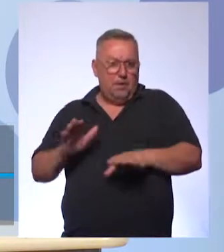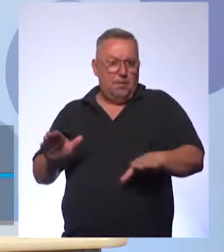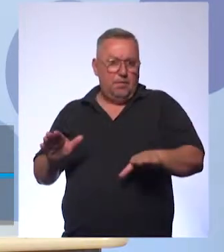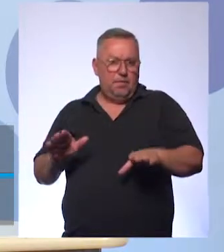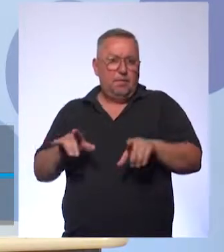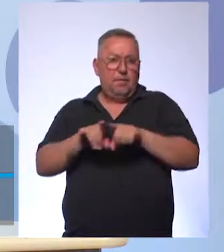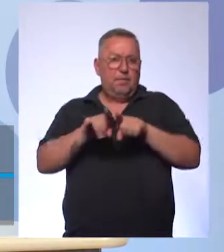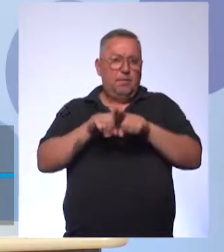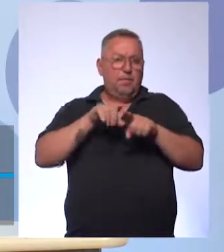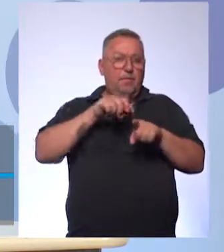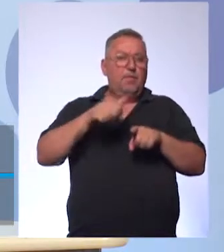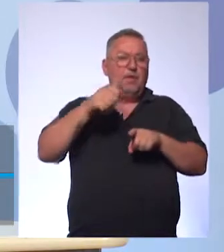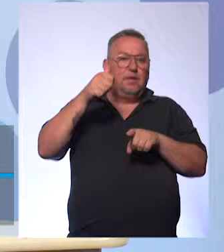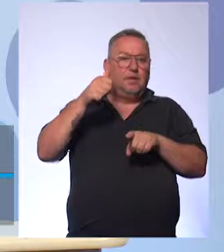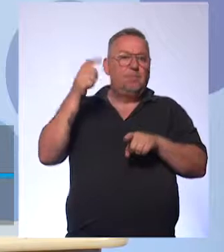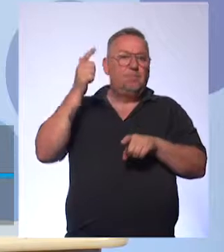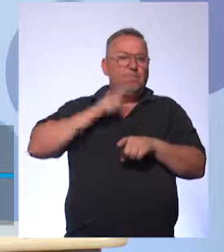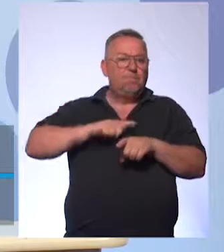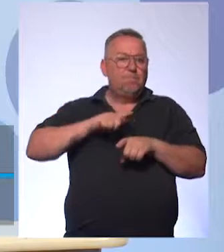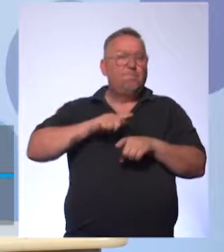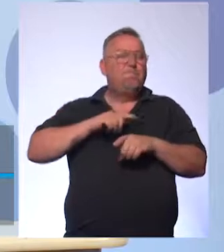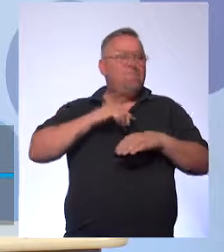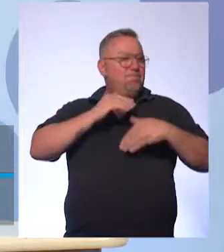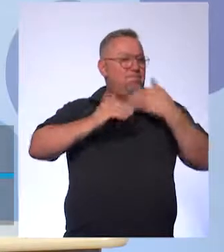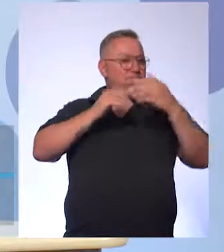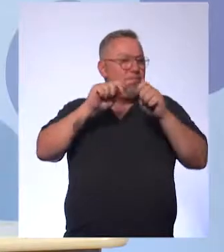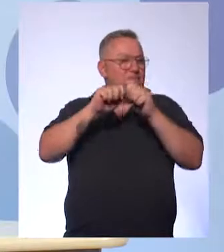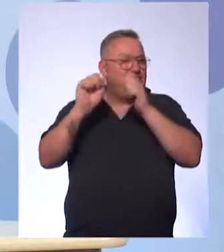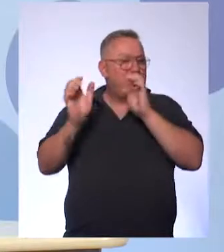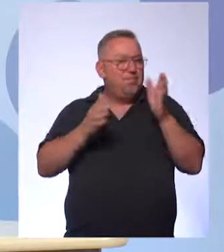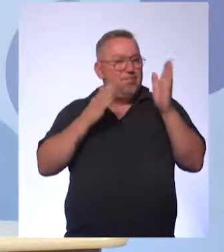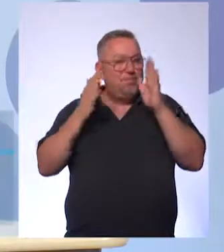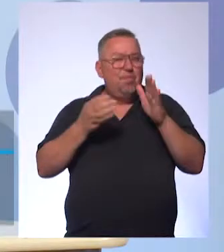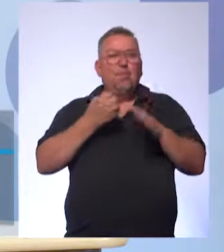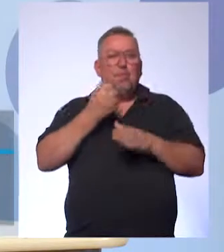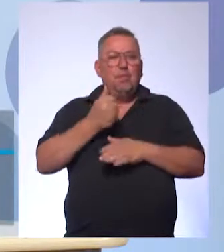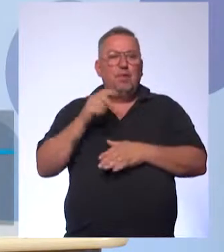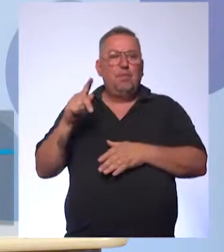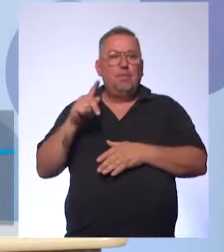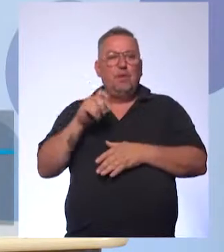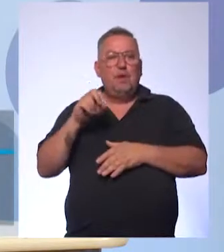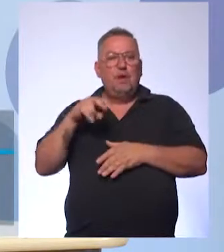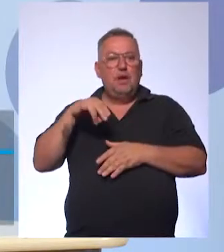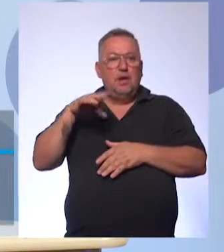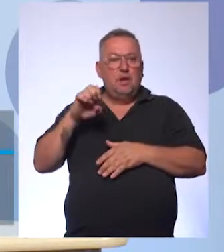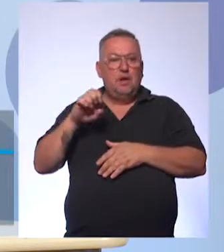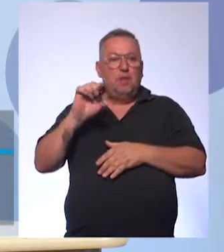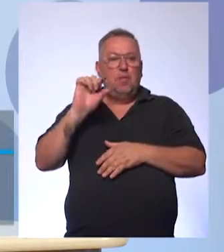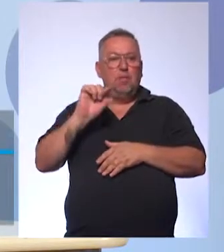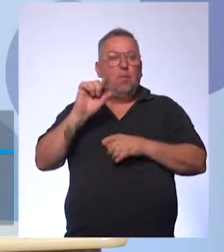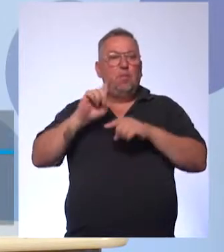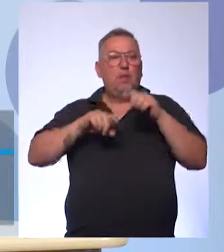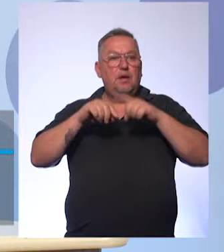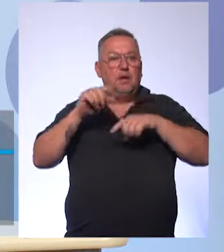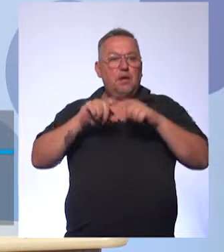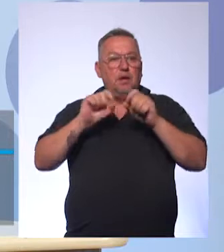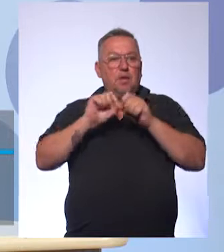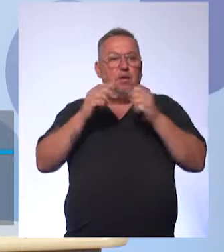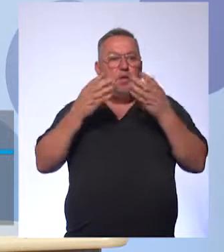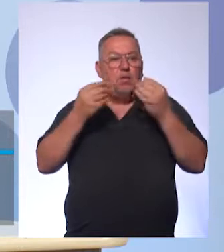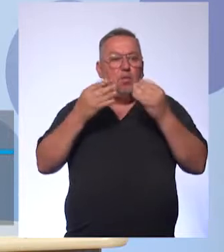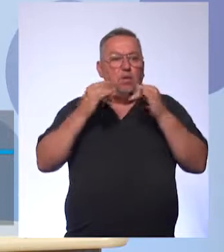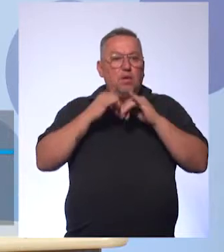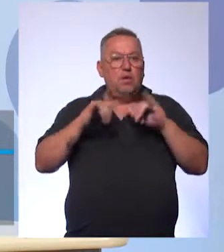E a vantagem é alto rendimento. Foi acompanhado também pela professora Irene, que colocou pouco material para gerar muita